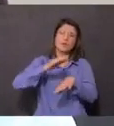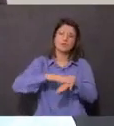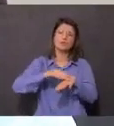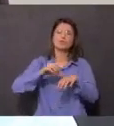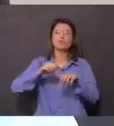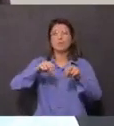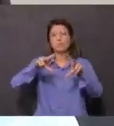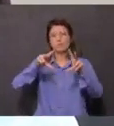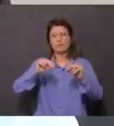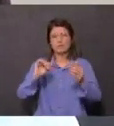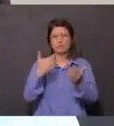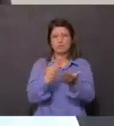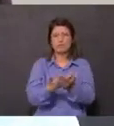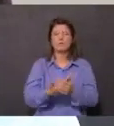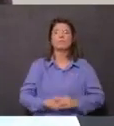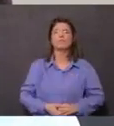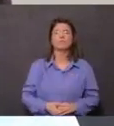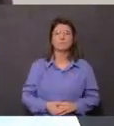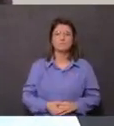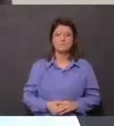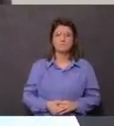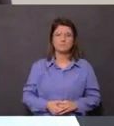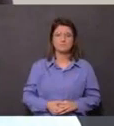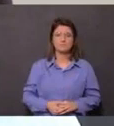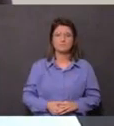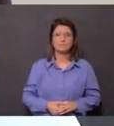peccatorum. Hoc facite in meam